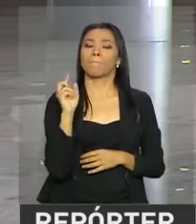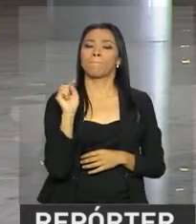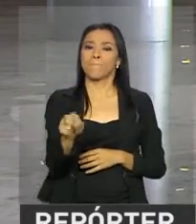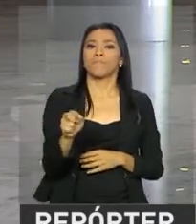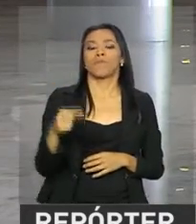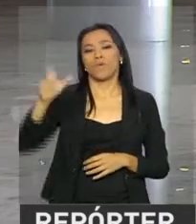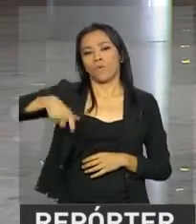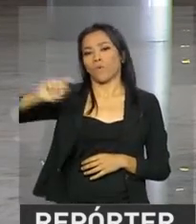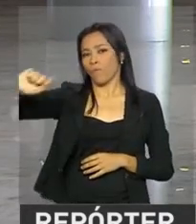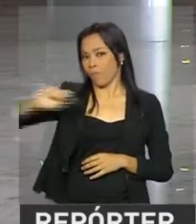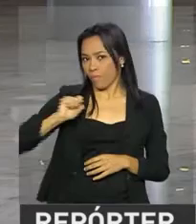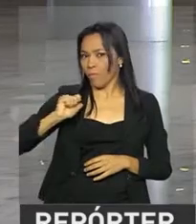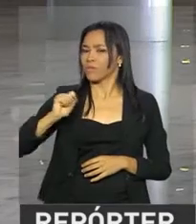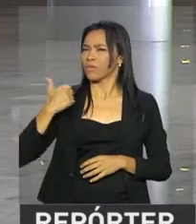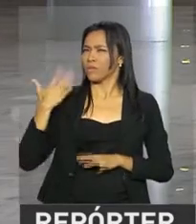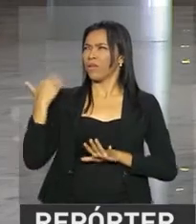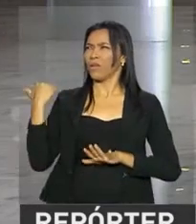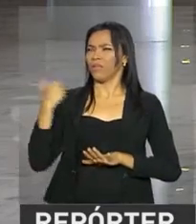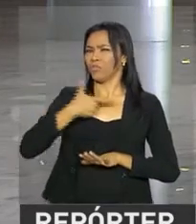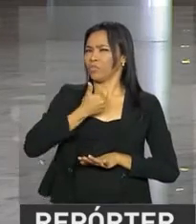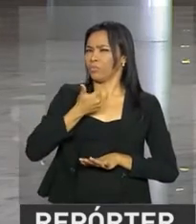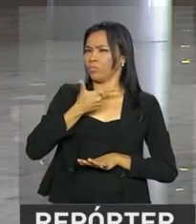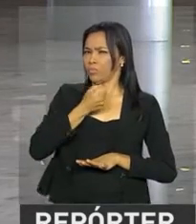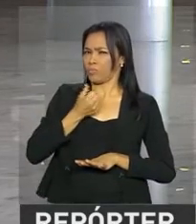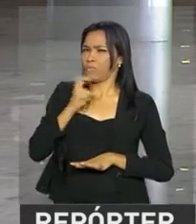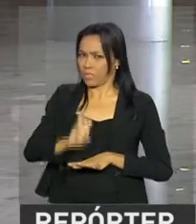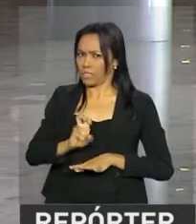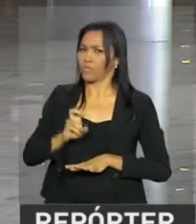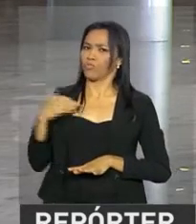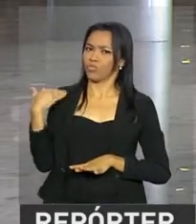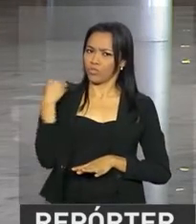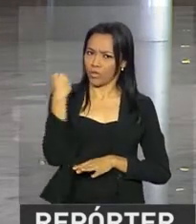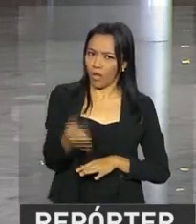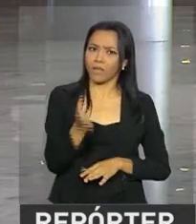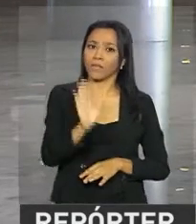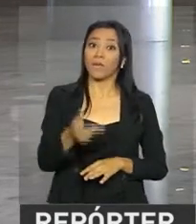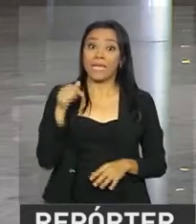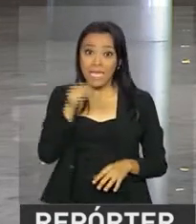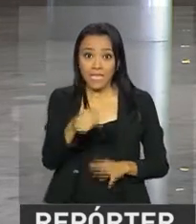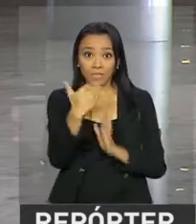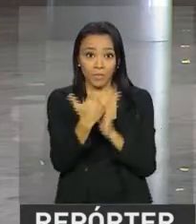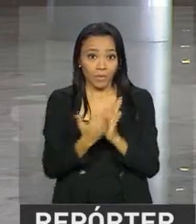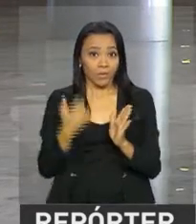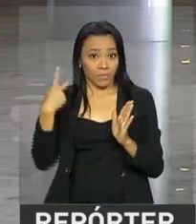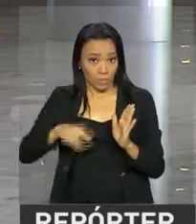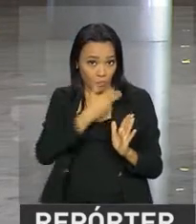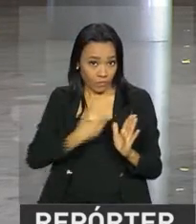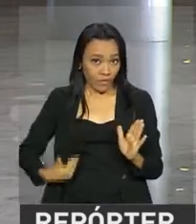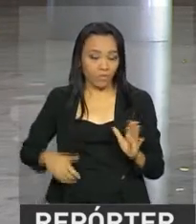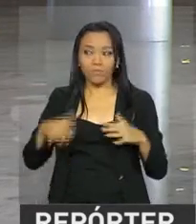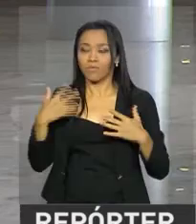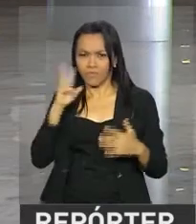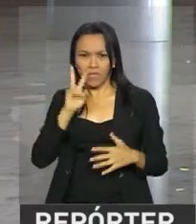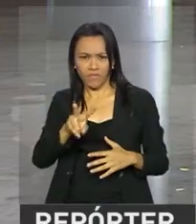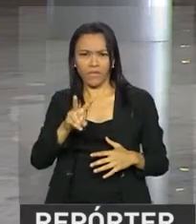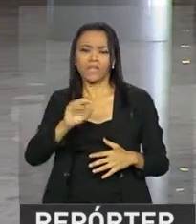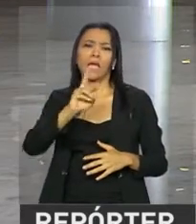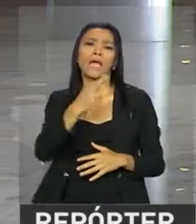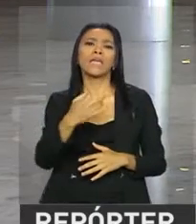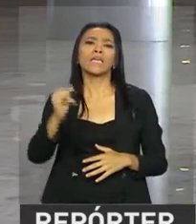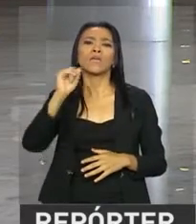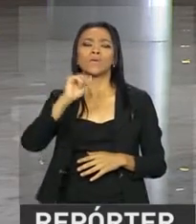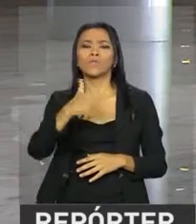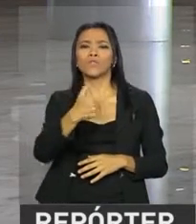de 20 mil atletas desde 2005, quando foi criado. E o impacto desse programa ele pôde ser visto durante a Rio 2016,